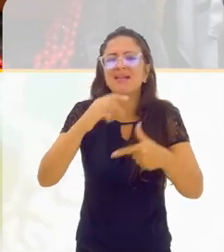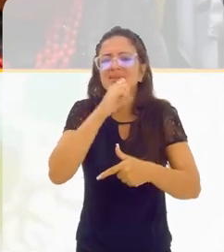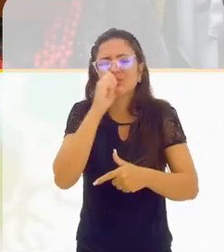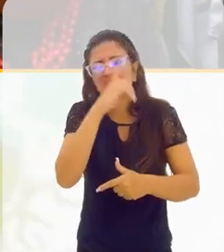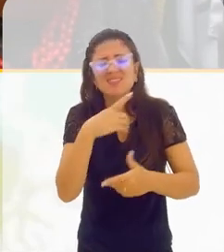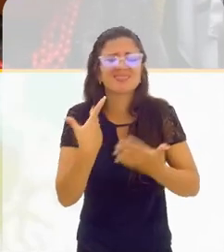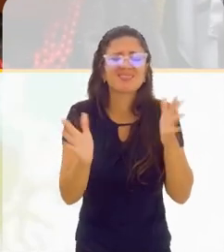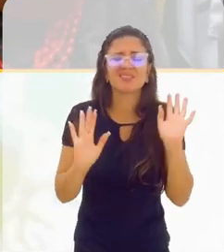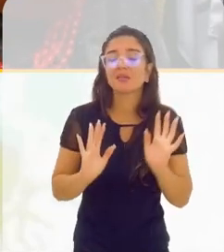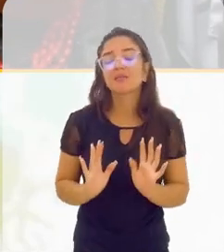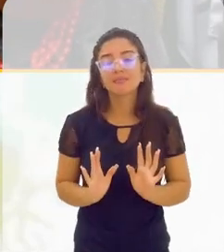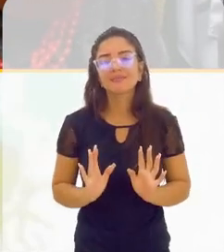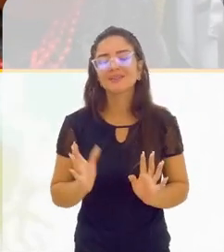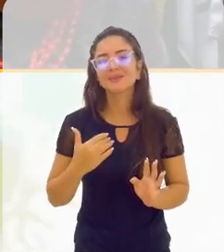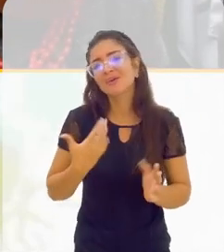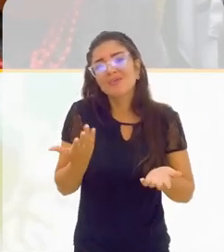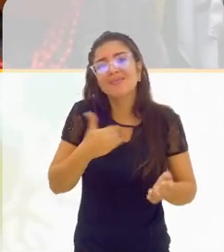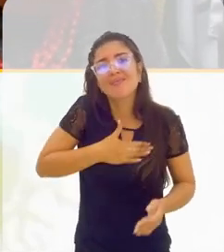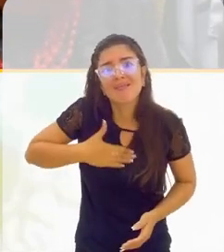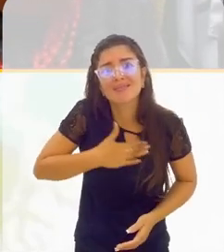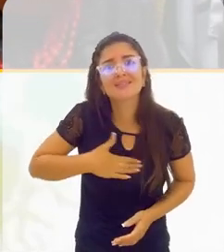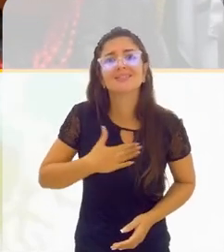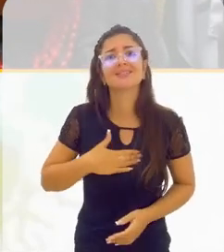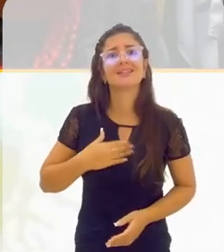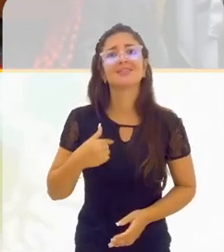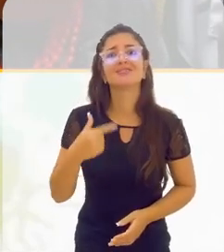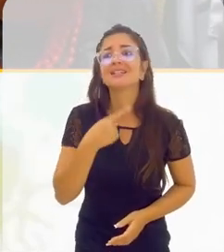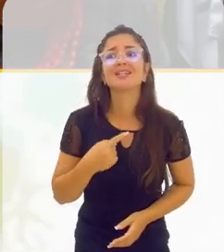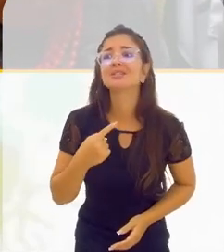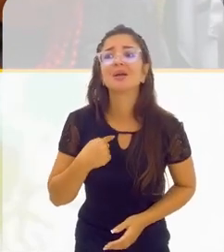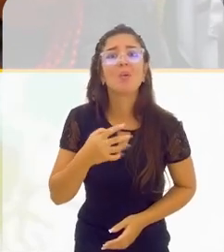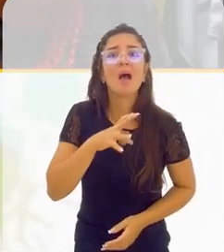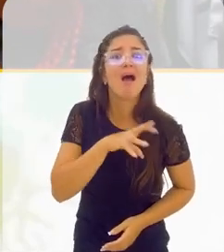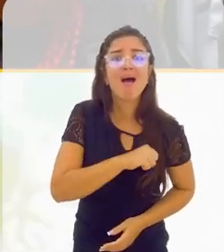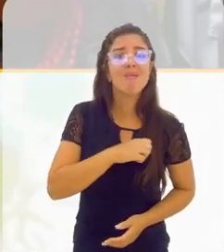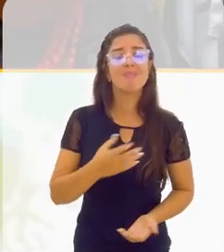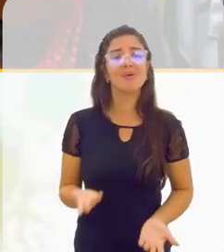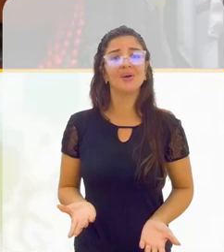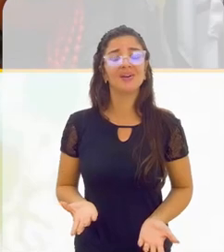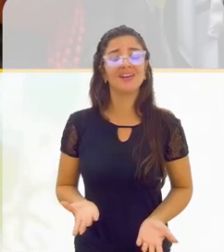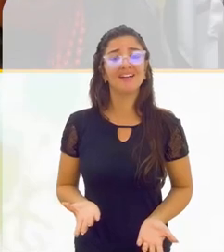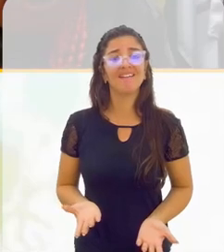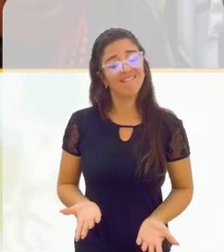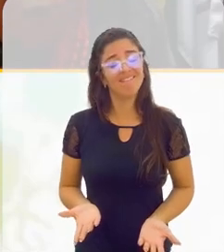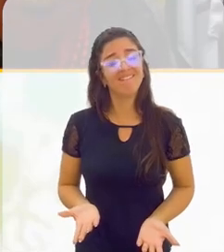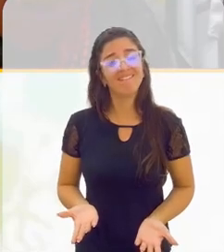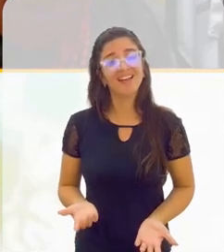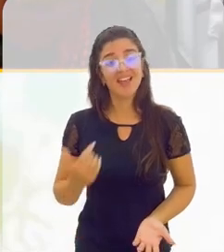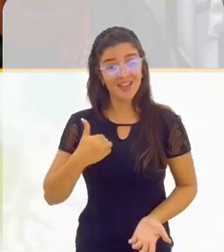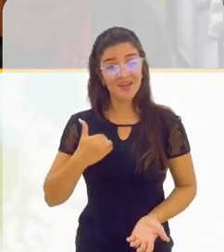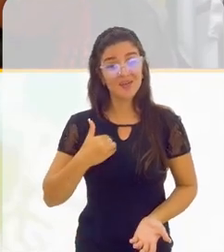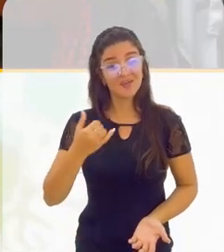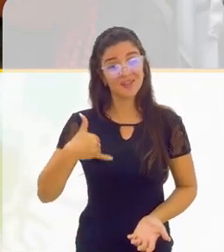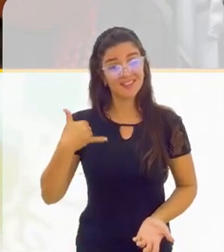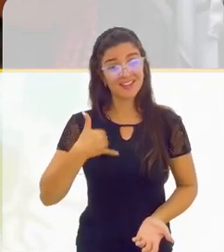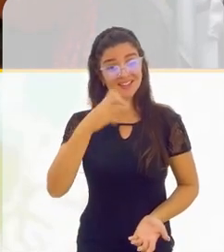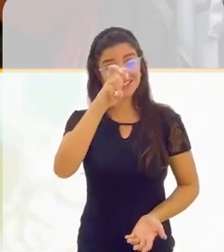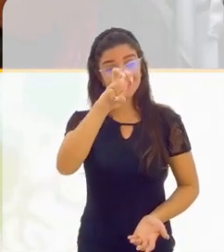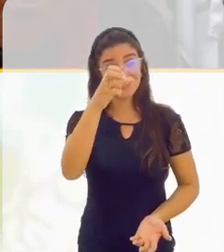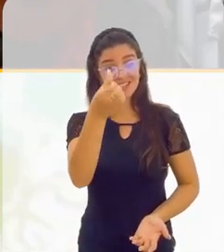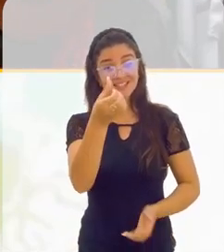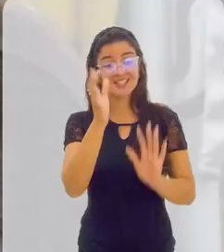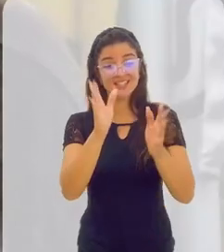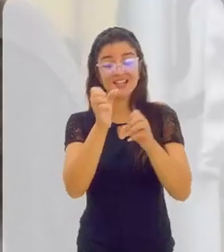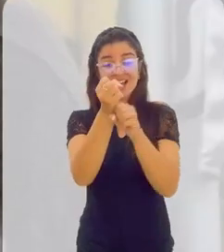não é o que eu gosto que eu amo e tô dizendo Olha eu tenho 56 anos de